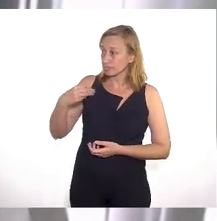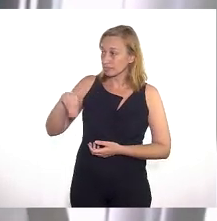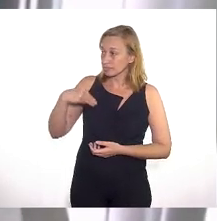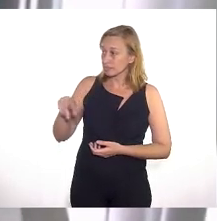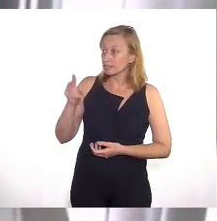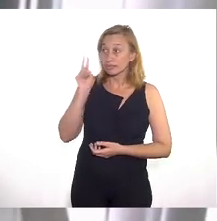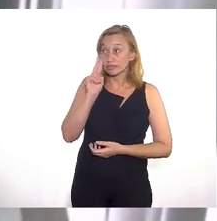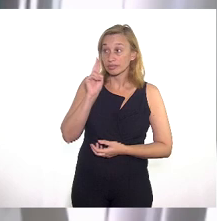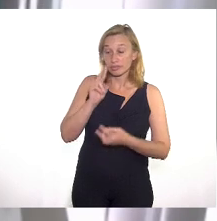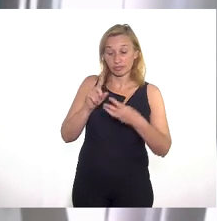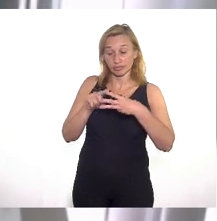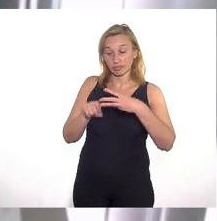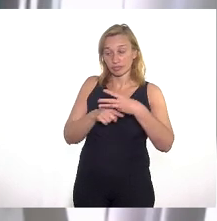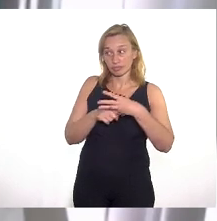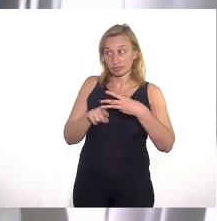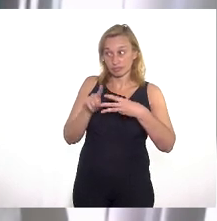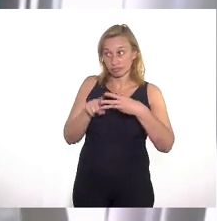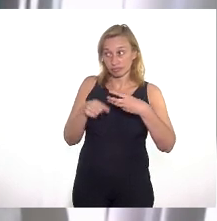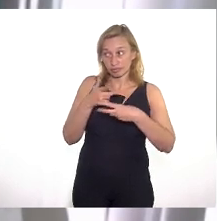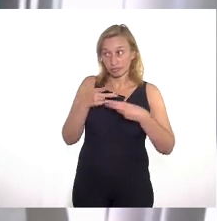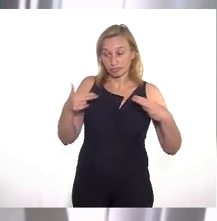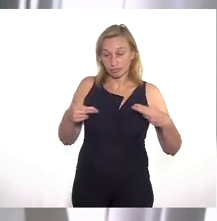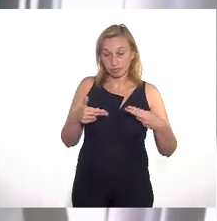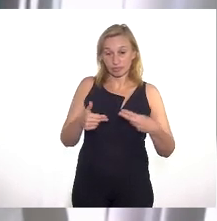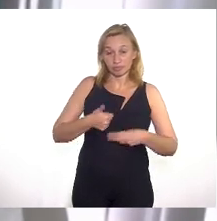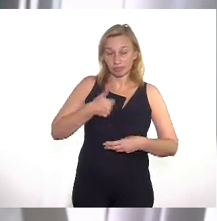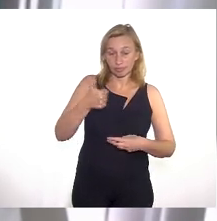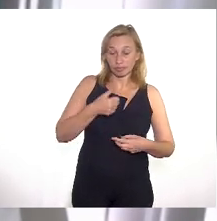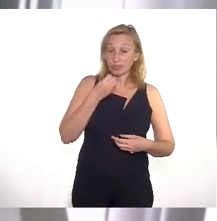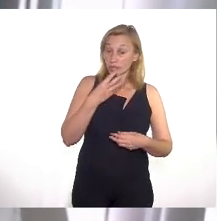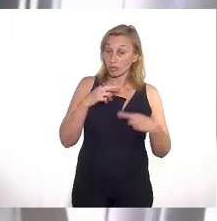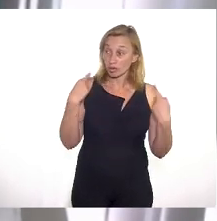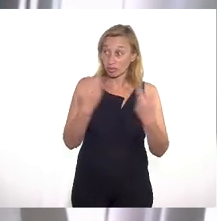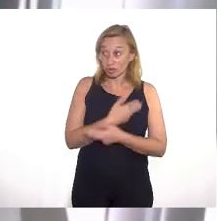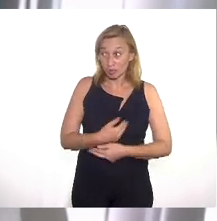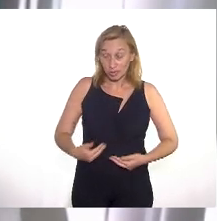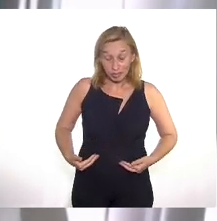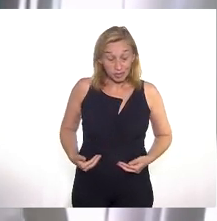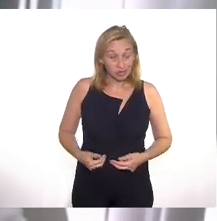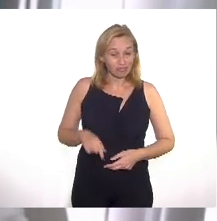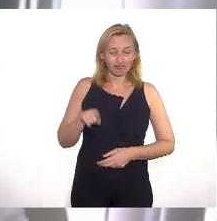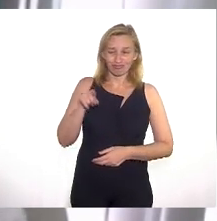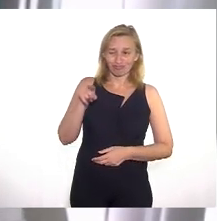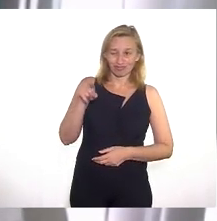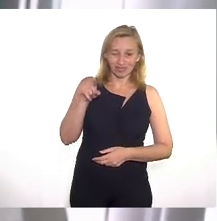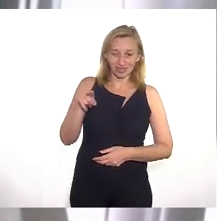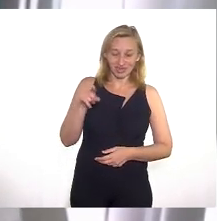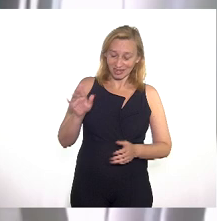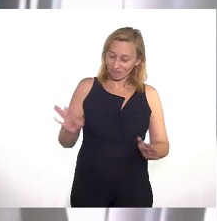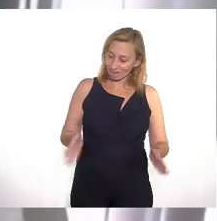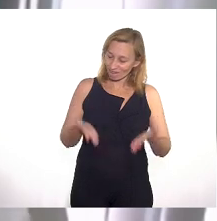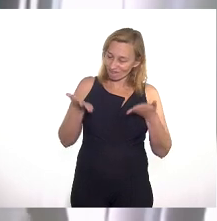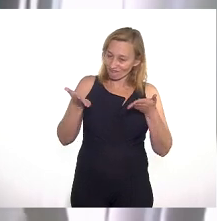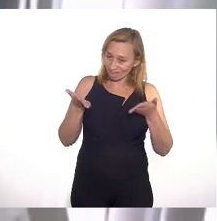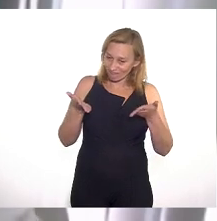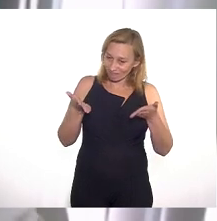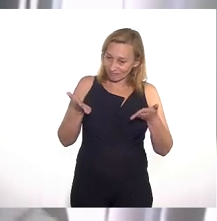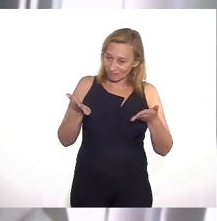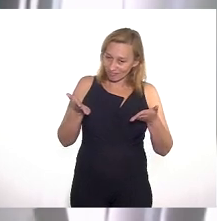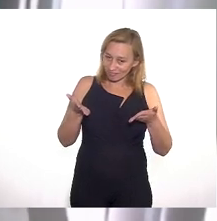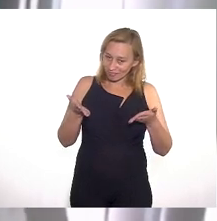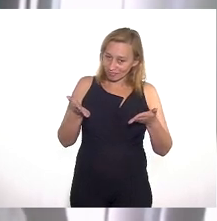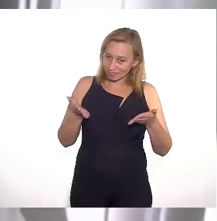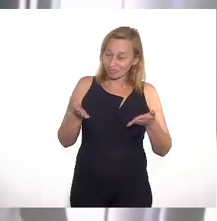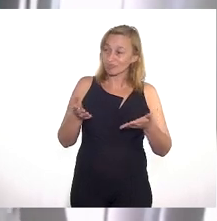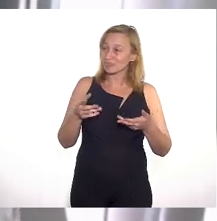três aspectos nessa breve discussão. Primeiro, que bom que vamos fazer uma audiência pública. Aliás, você é um dos entusiastas desse instrumento